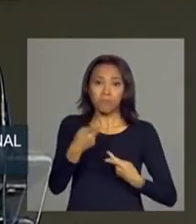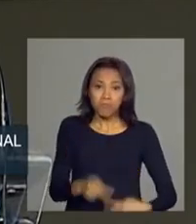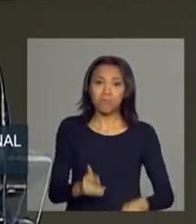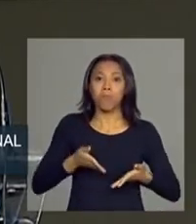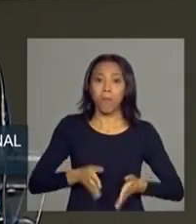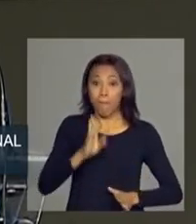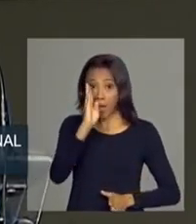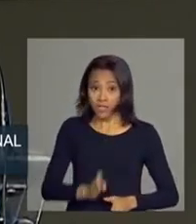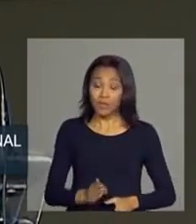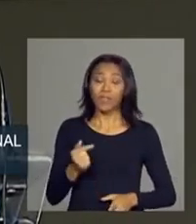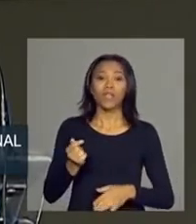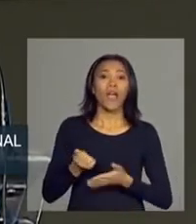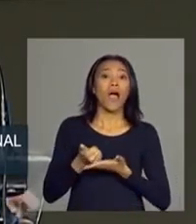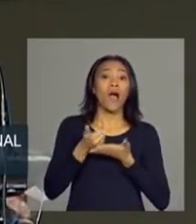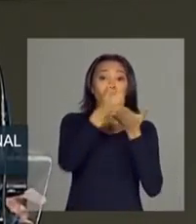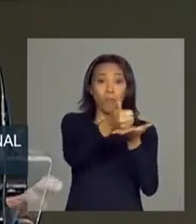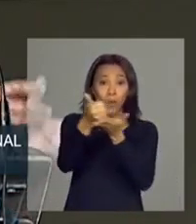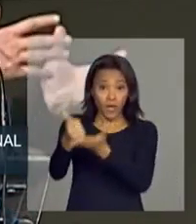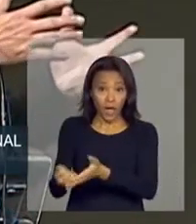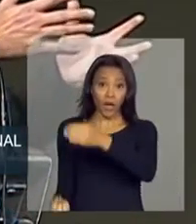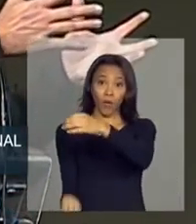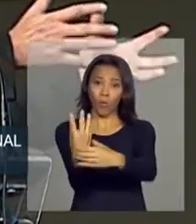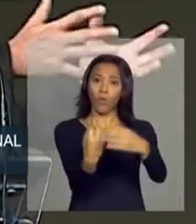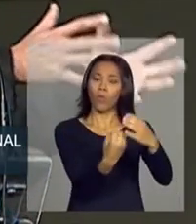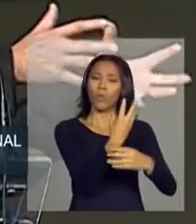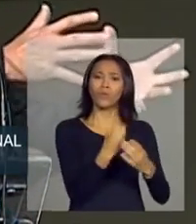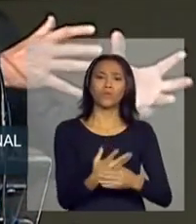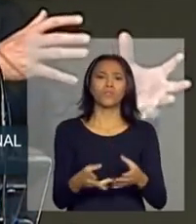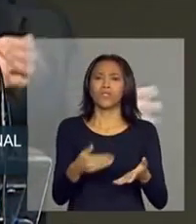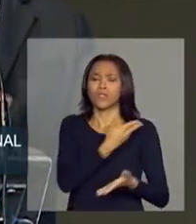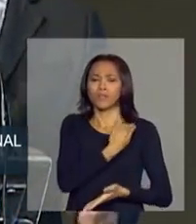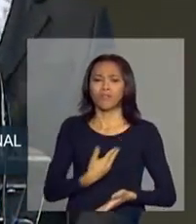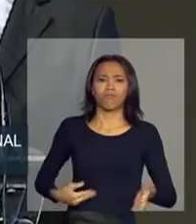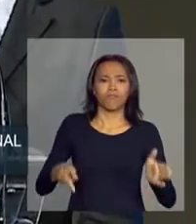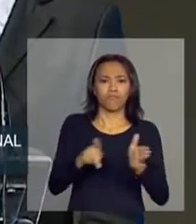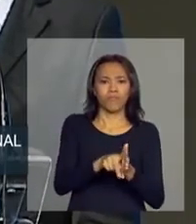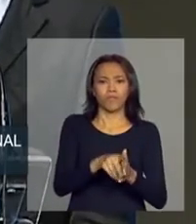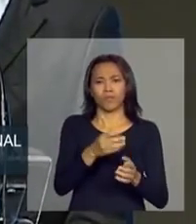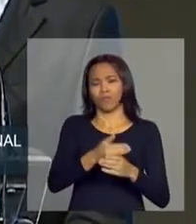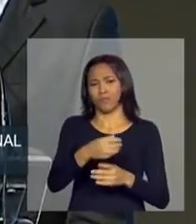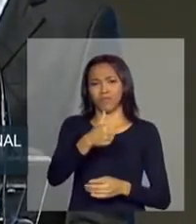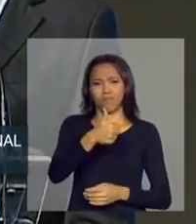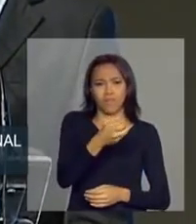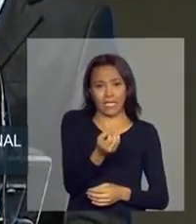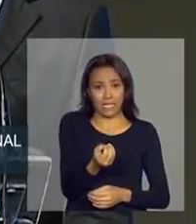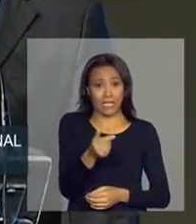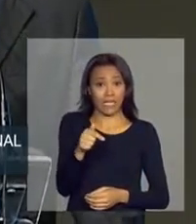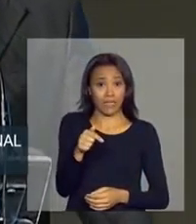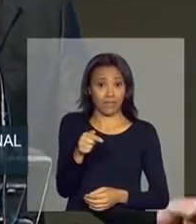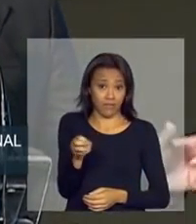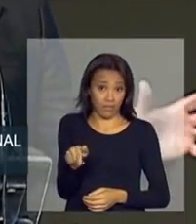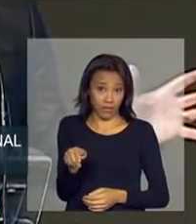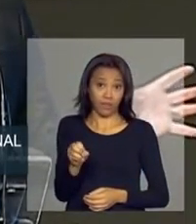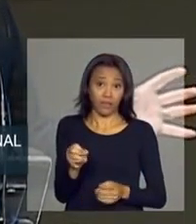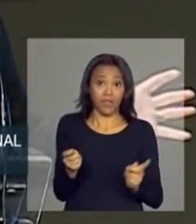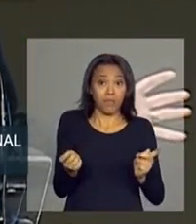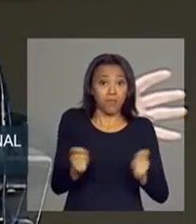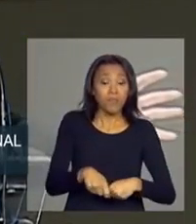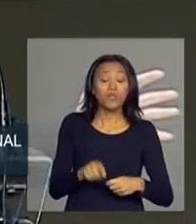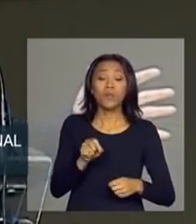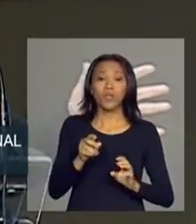trabalhos, sob a inspiração de Celso Furtado, de Rômulo de Almeida, grandes brasileiros